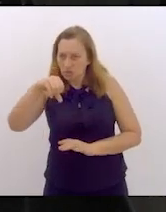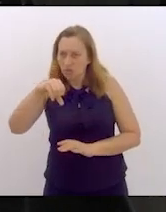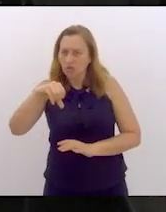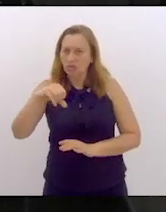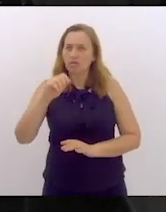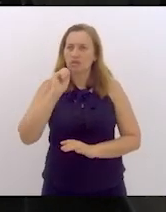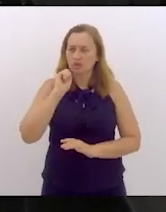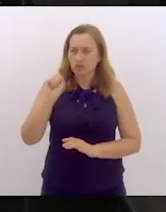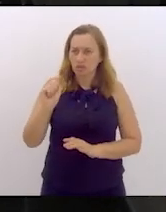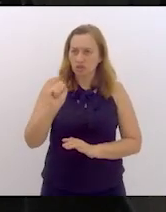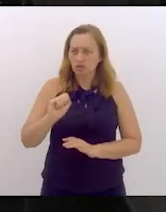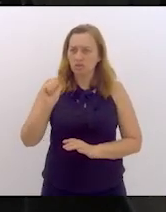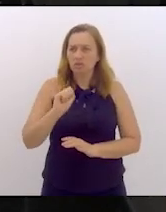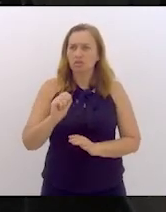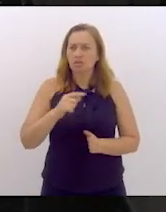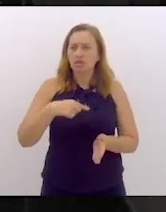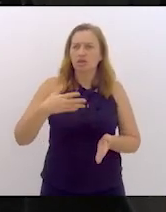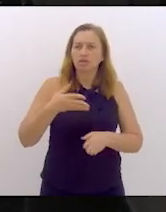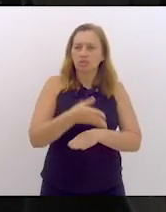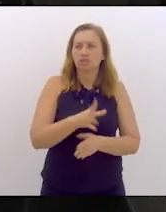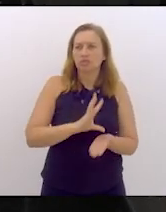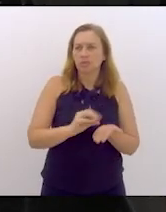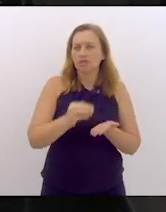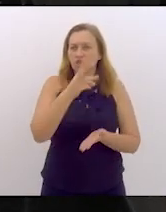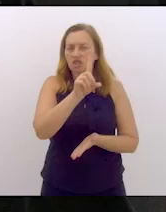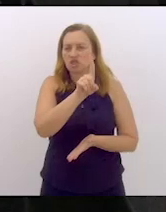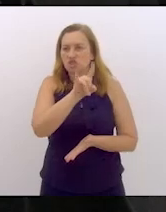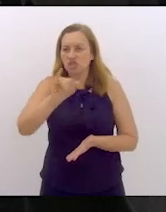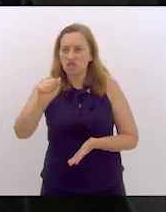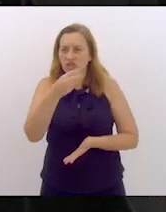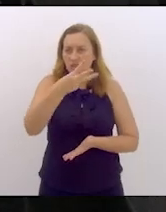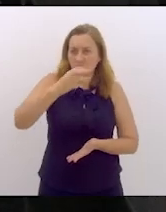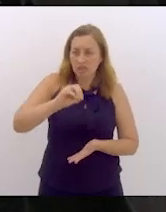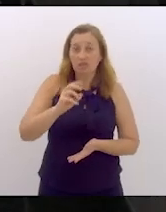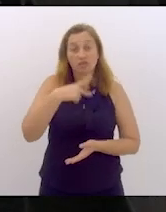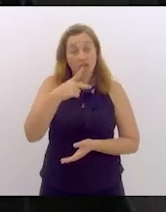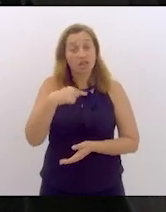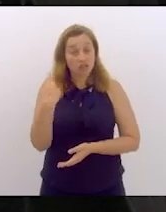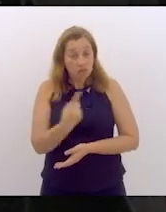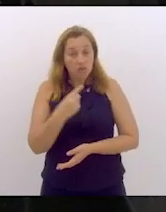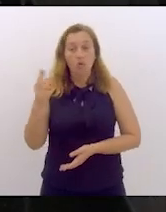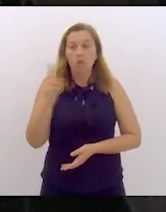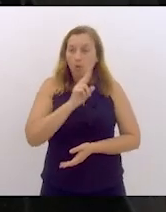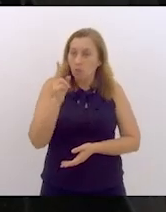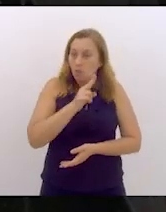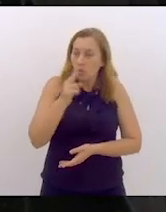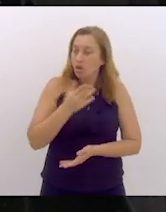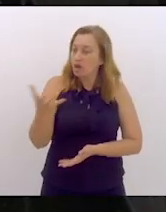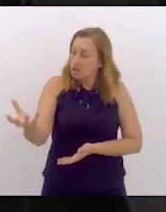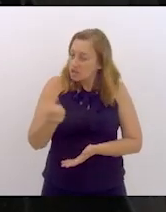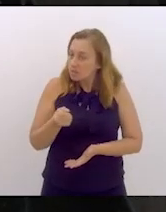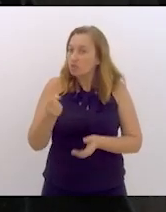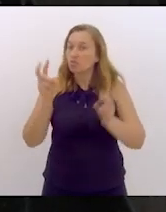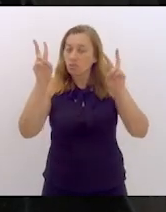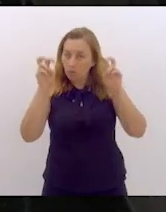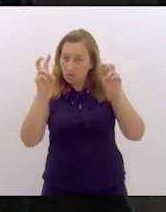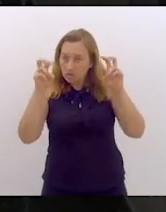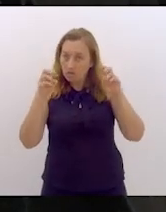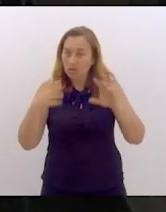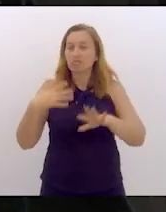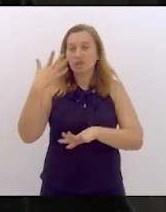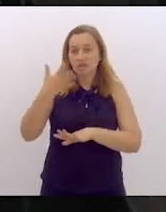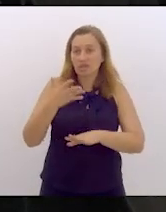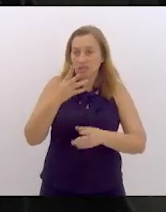de agosto entrou em Pauta no dia trinta Então ela quis dizer que Assembleia Legislativa até correu recebeu a matéria é a